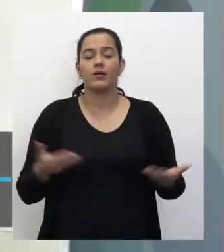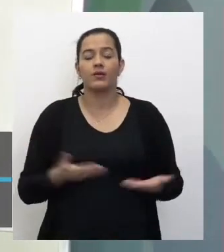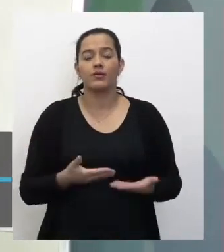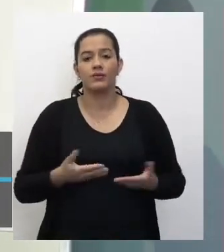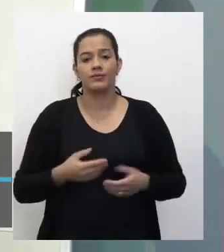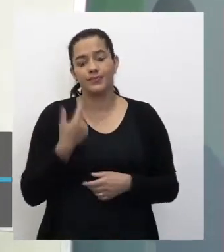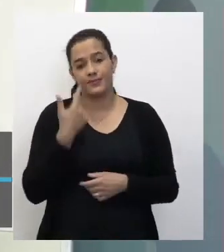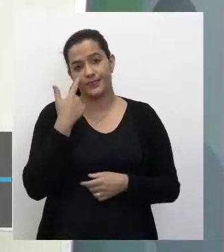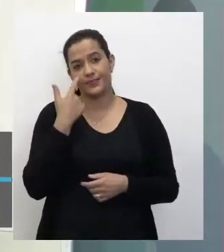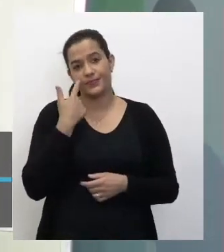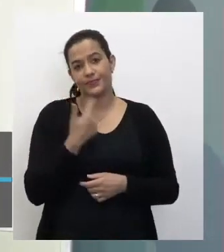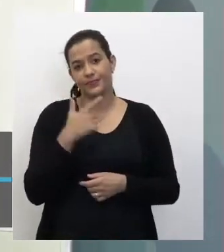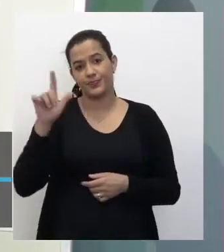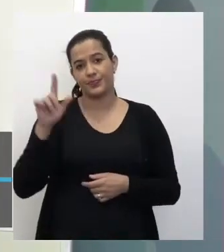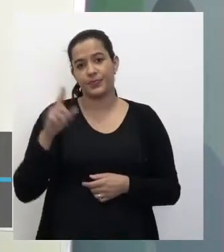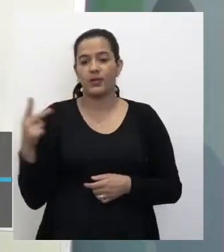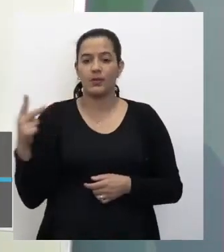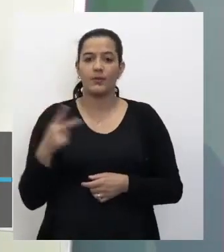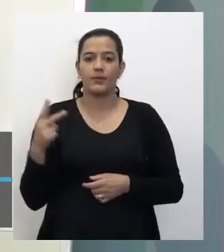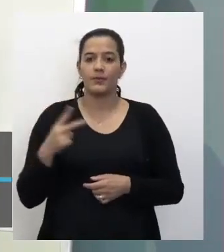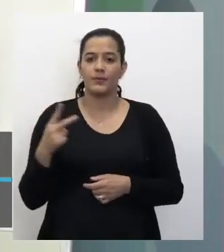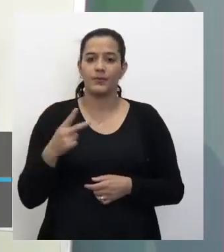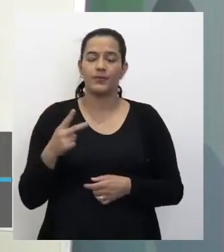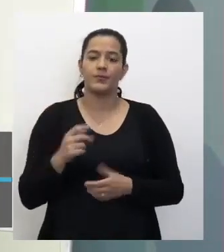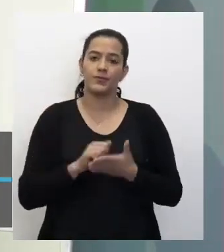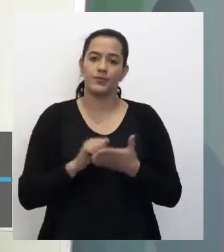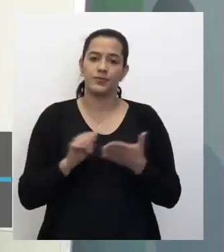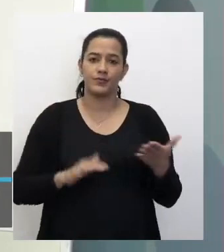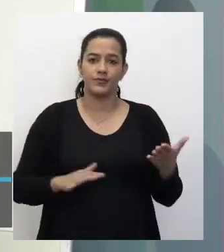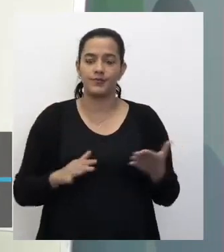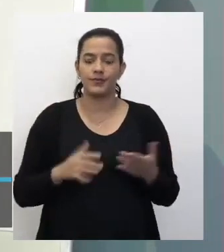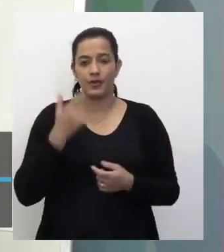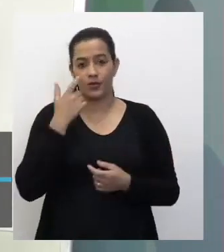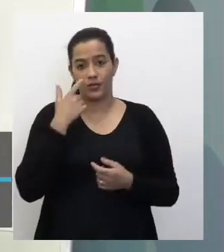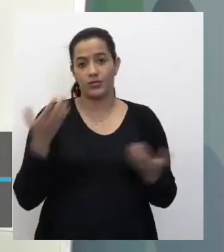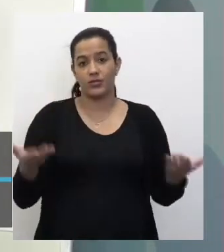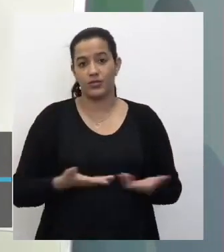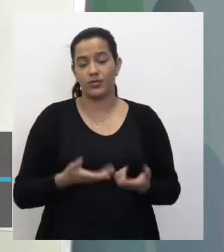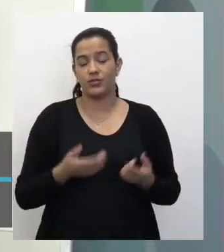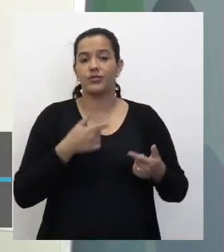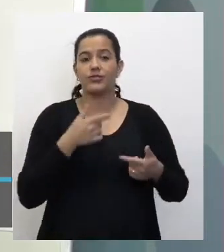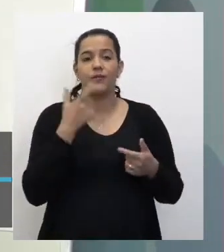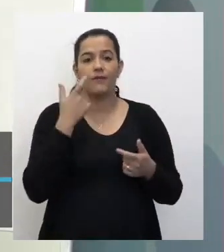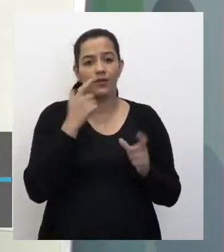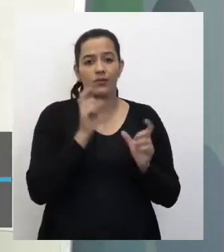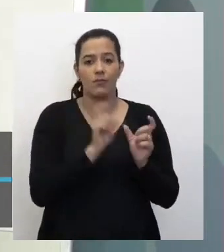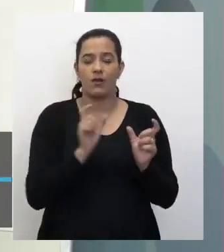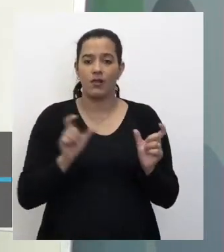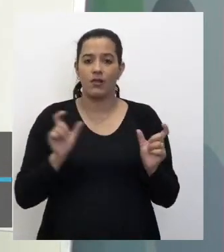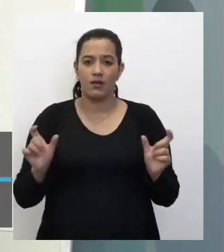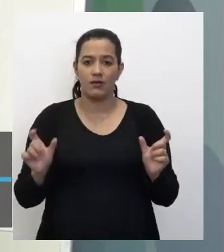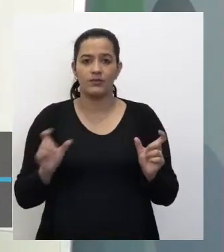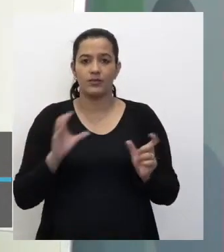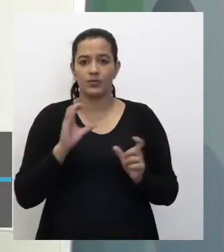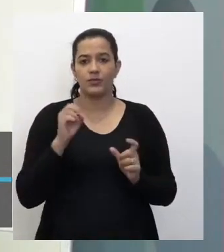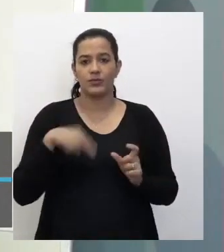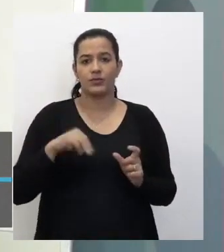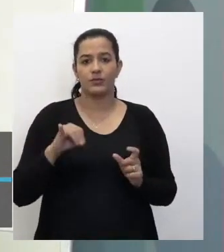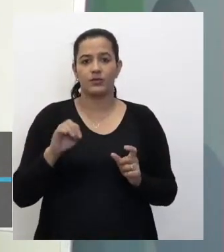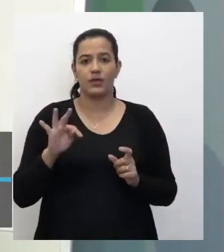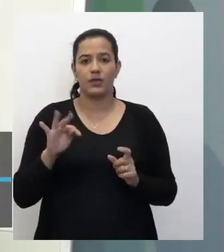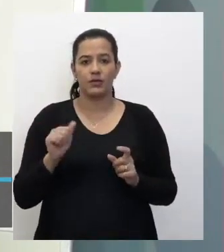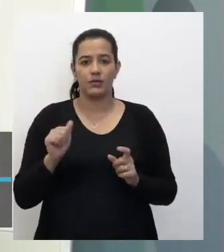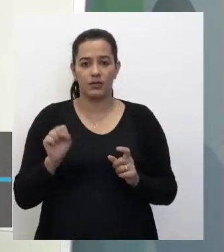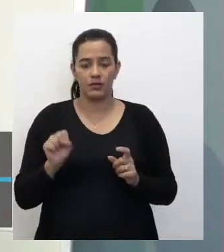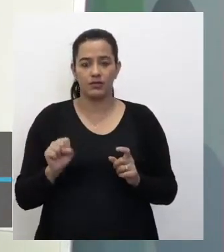reading, onde a gente vai ter uma outra tarefa. Primeiro nós trabalhamos com palavras cognatas e agora a gente vai dar uma revisadinha no Simple